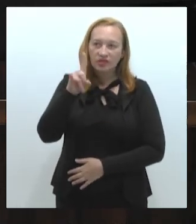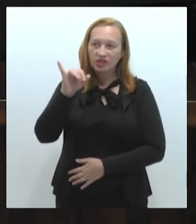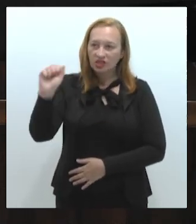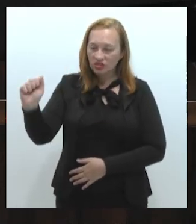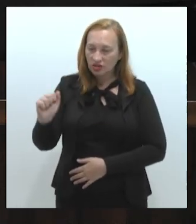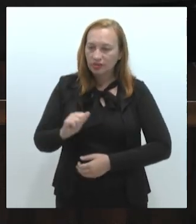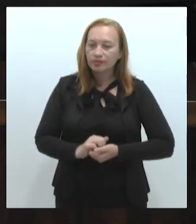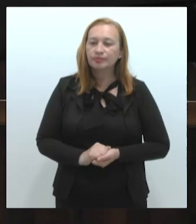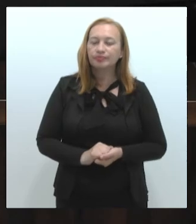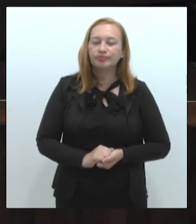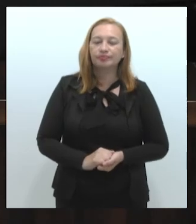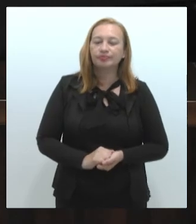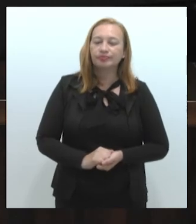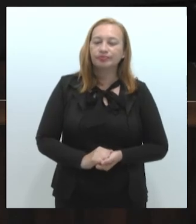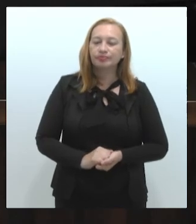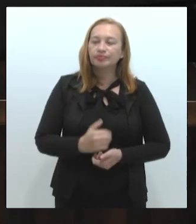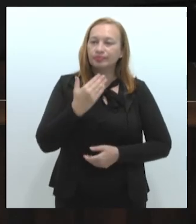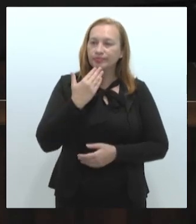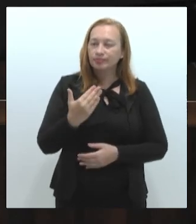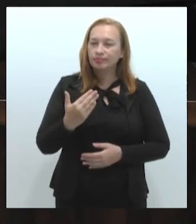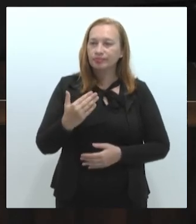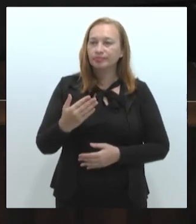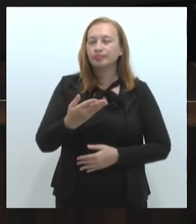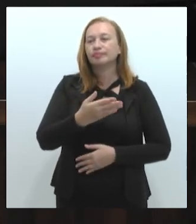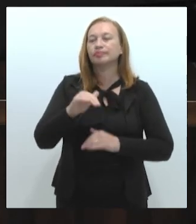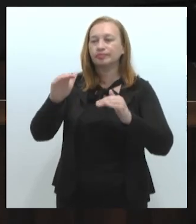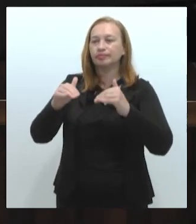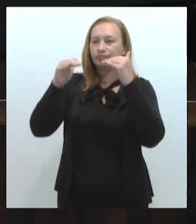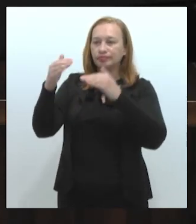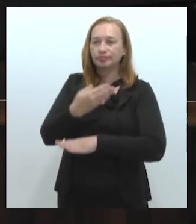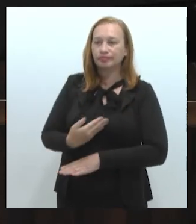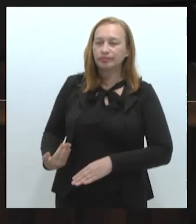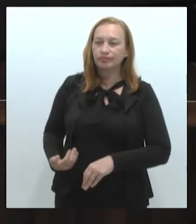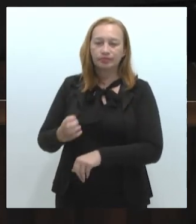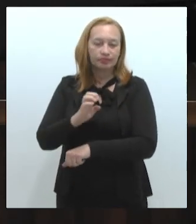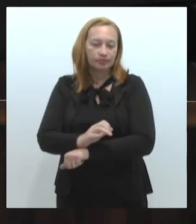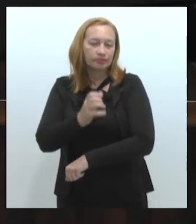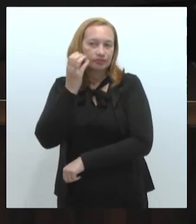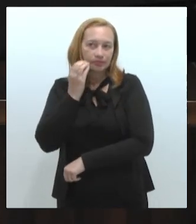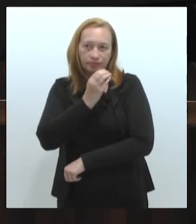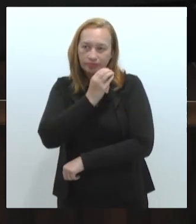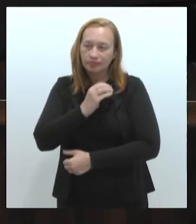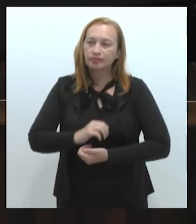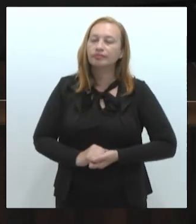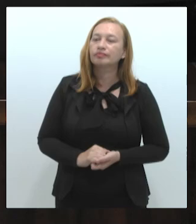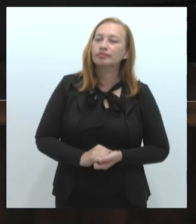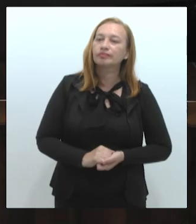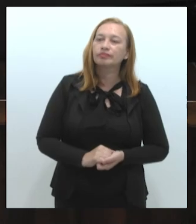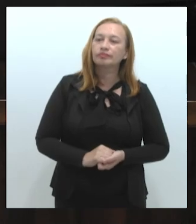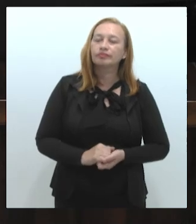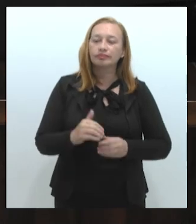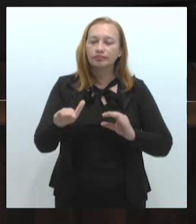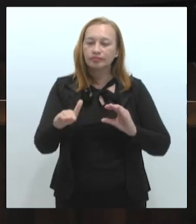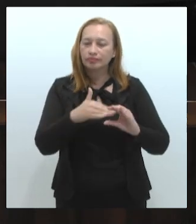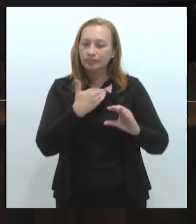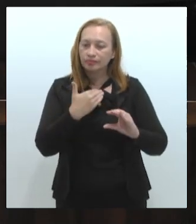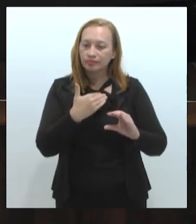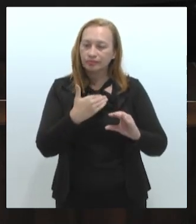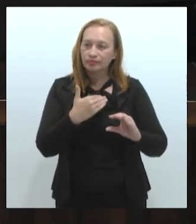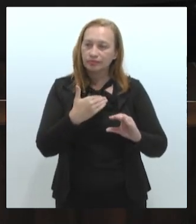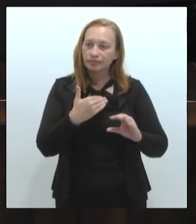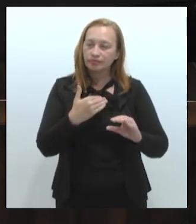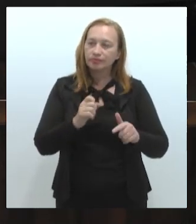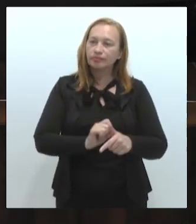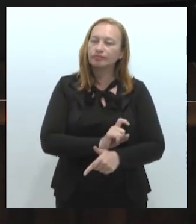Armelau, que solicita ao excelentíssimo governador do Estado, senhor Cláudio Castro, o envio de mensagem